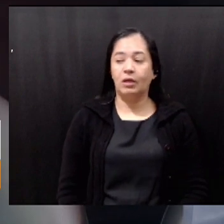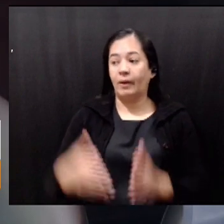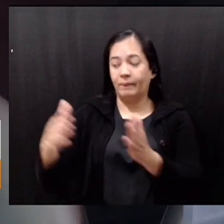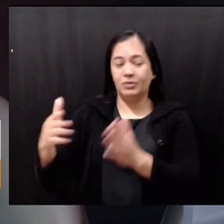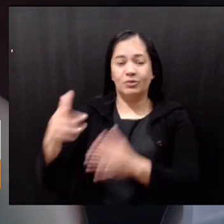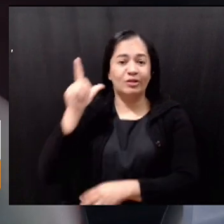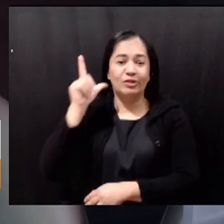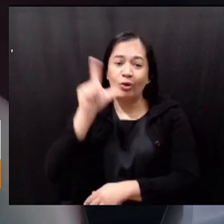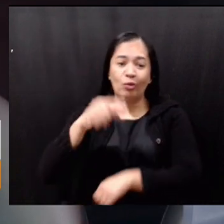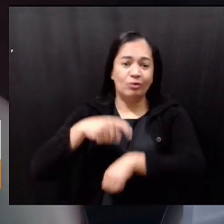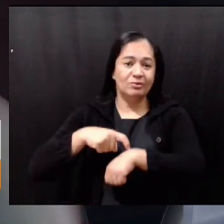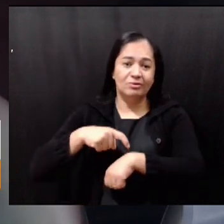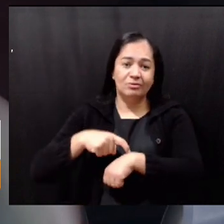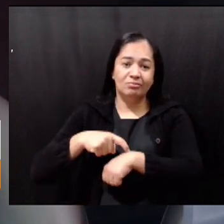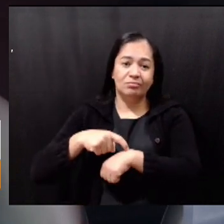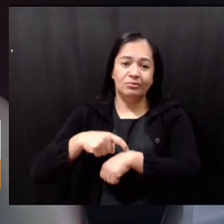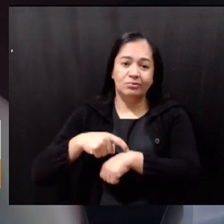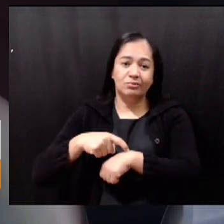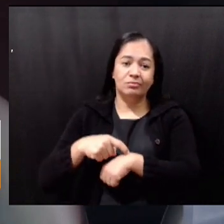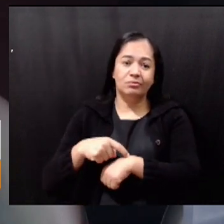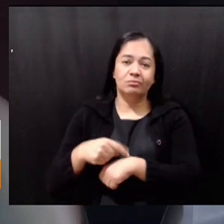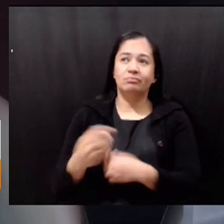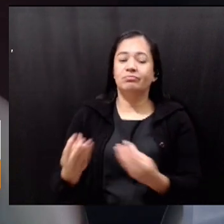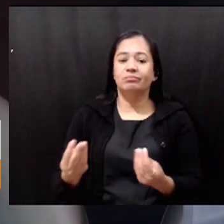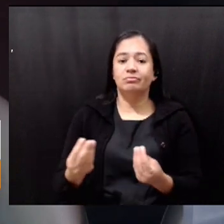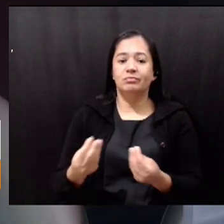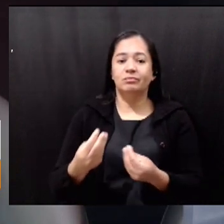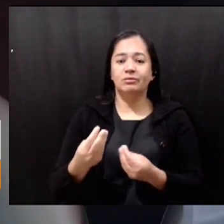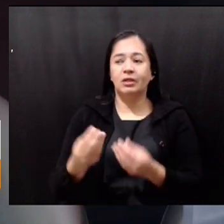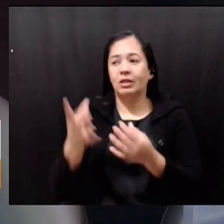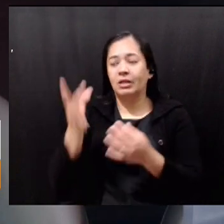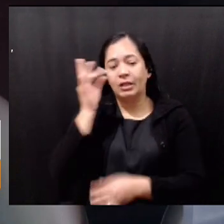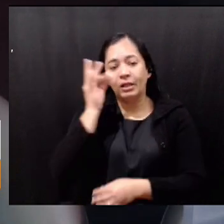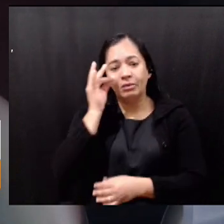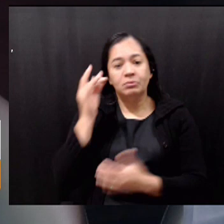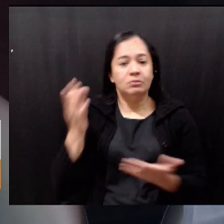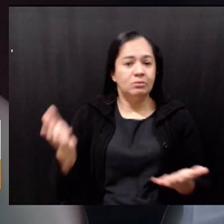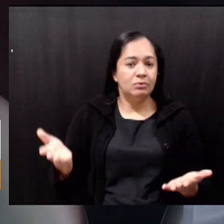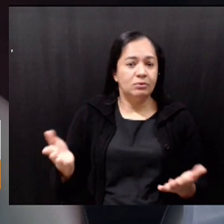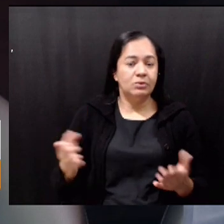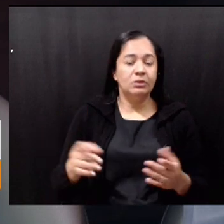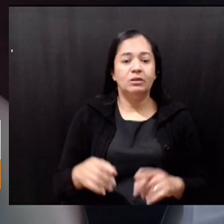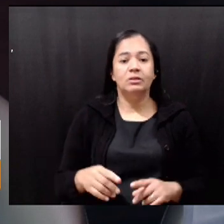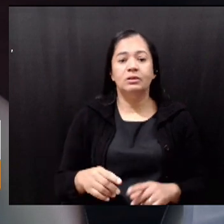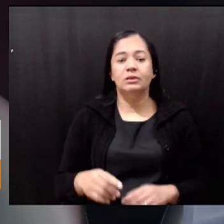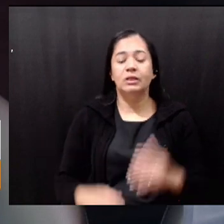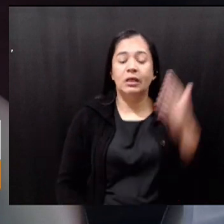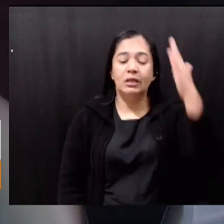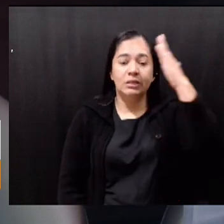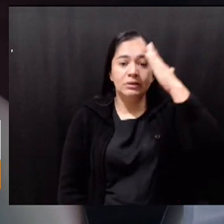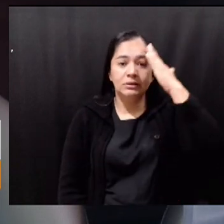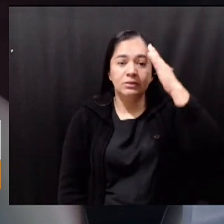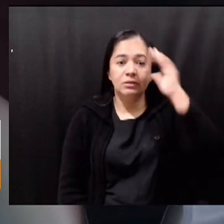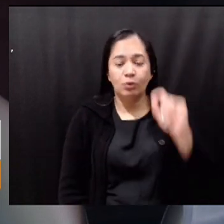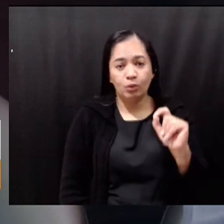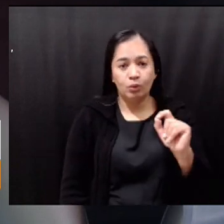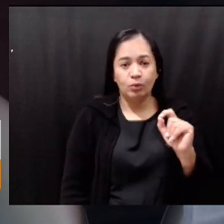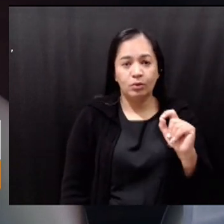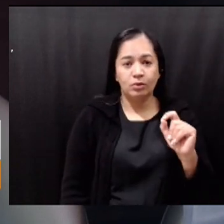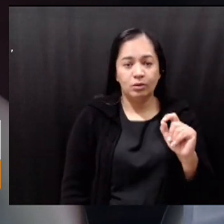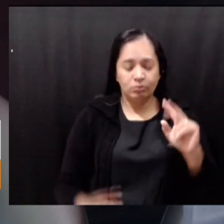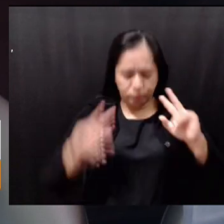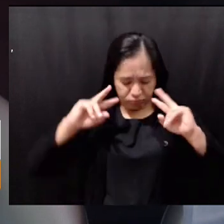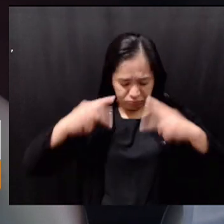trazer ou se doar como deveria. E aí compreender, e olhar para si, né? Será que eu